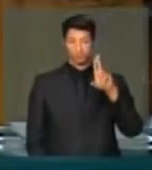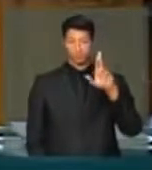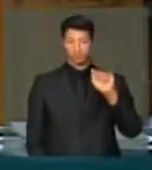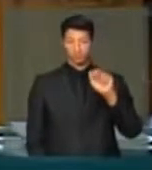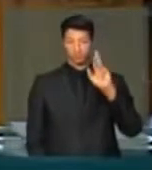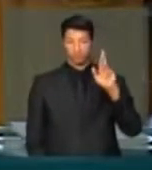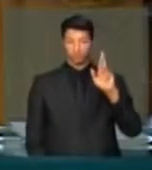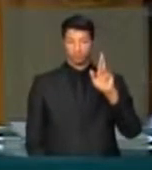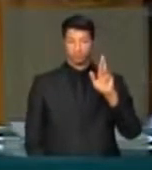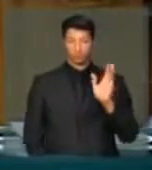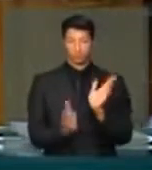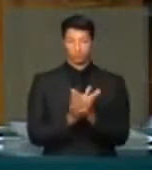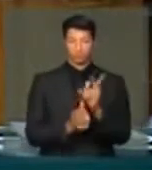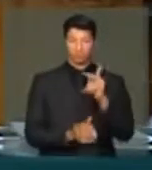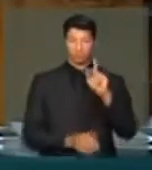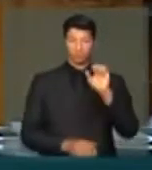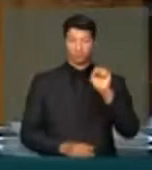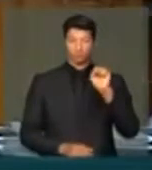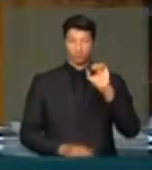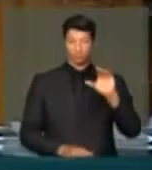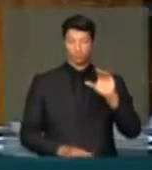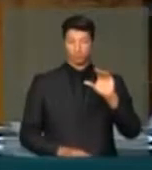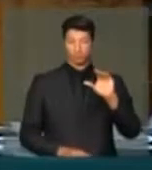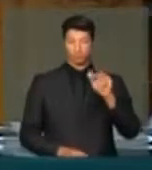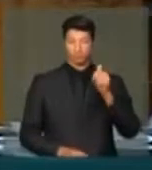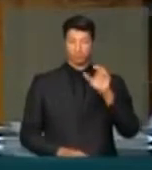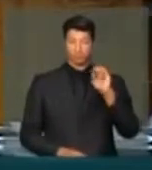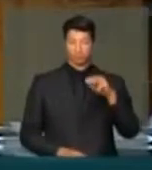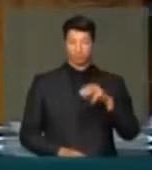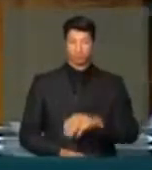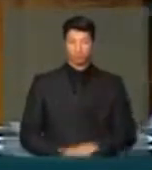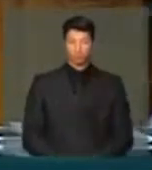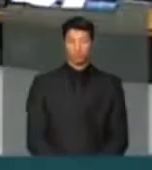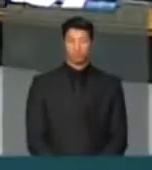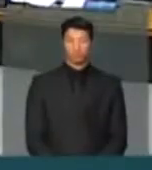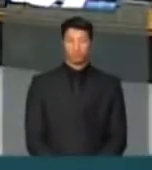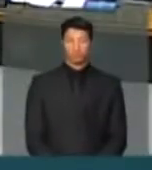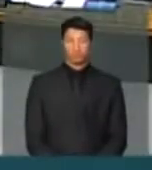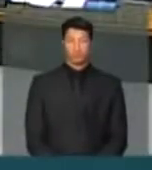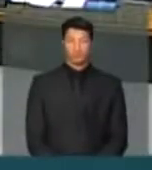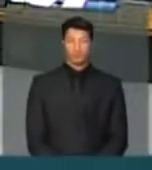do Partido Social Cristão, por 10 minutos.